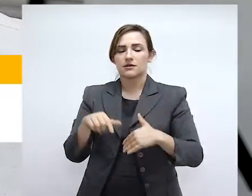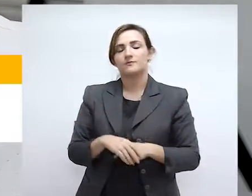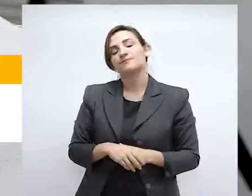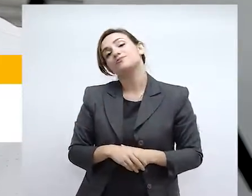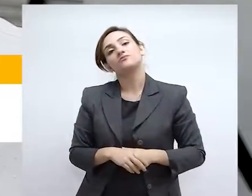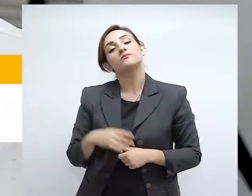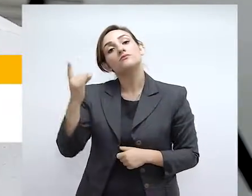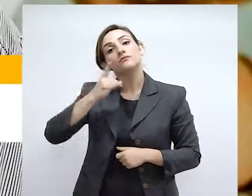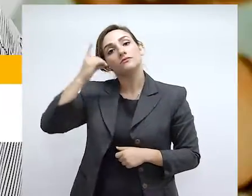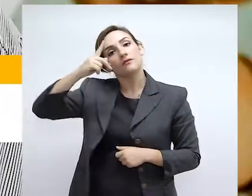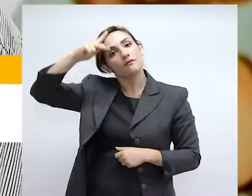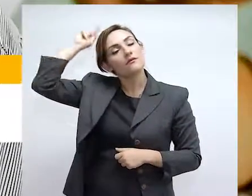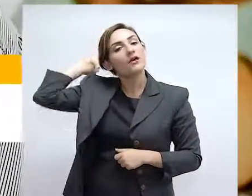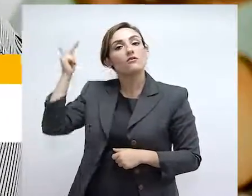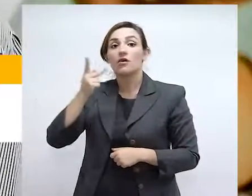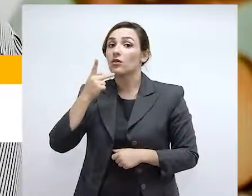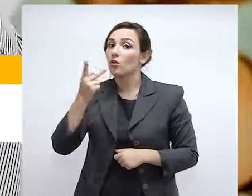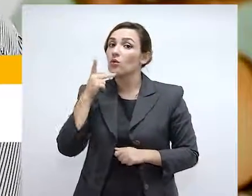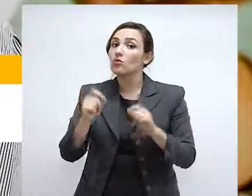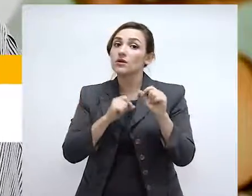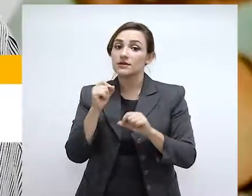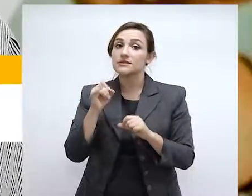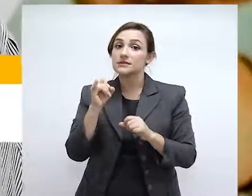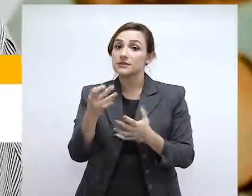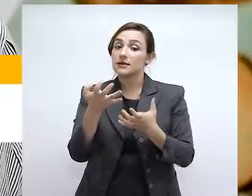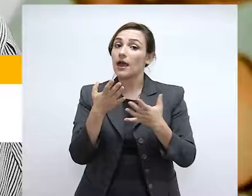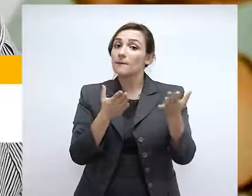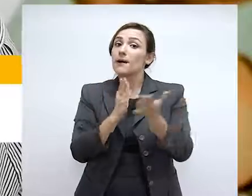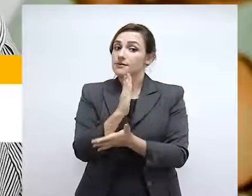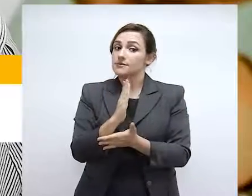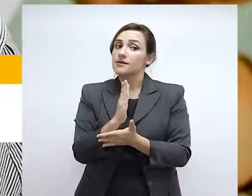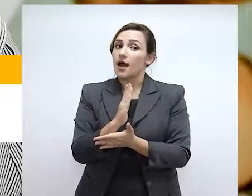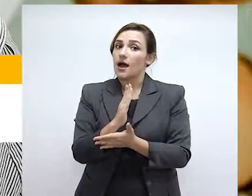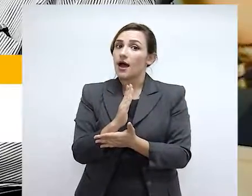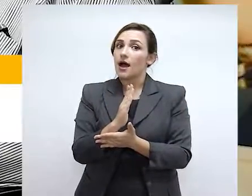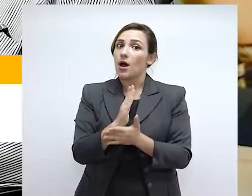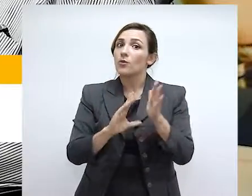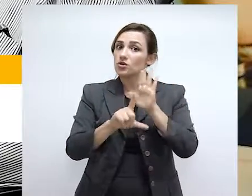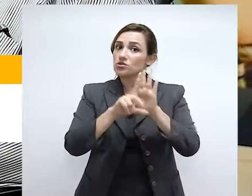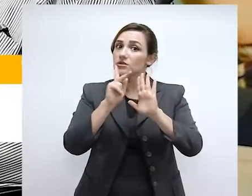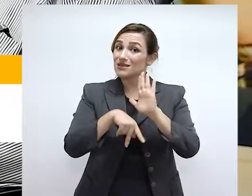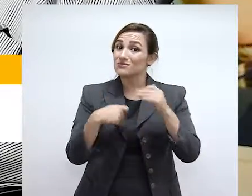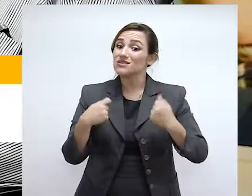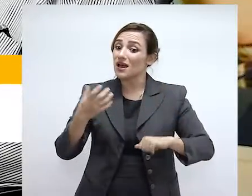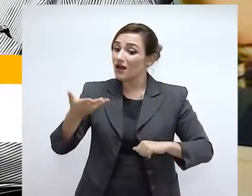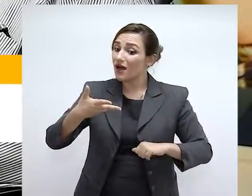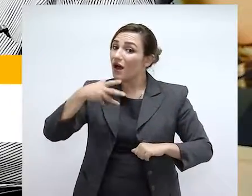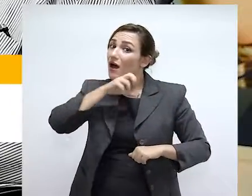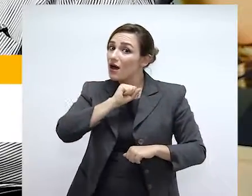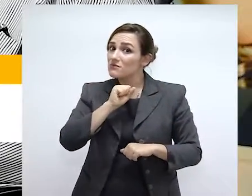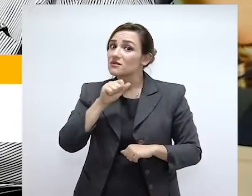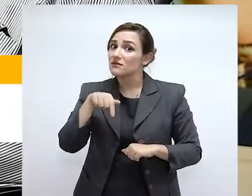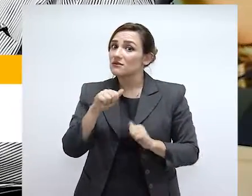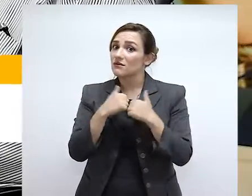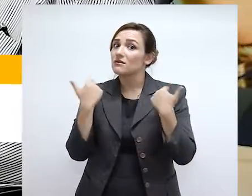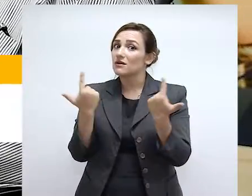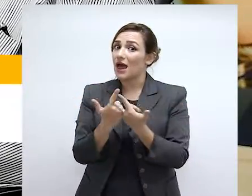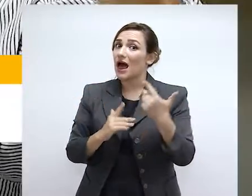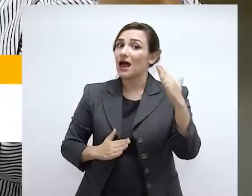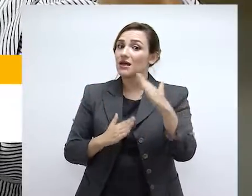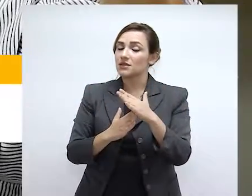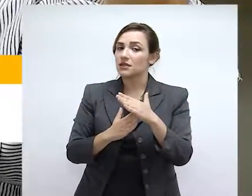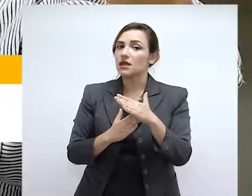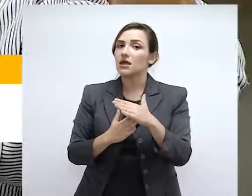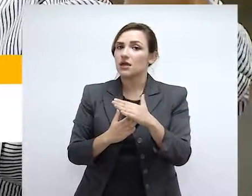essa competitividade. Na reunião, o presidente da Assembleia, deputado Paulo Correa, lembrou que para ser aprovado ainda em